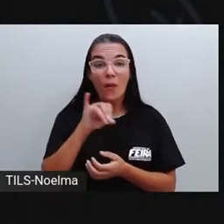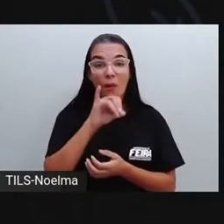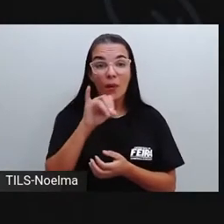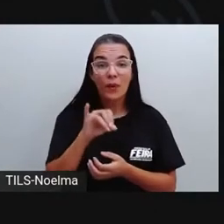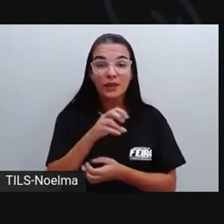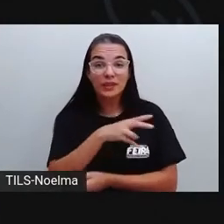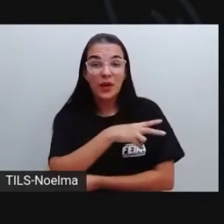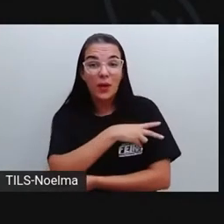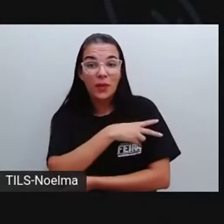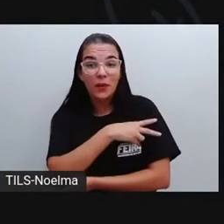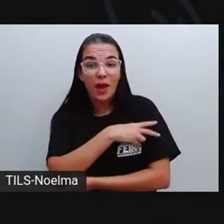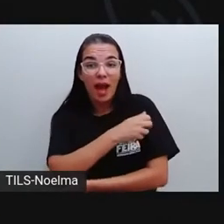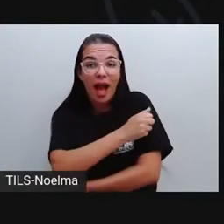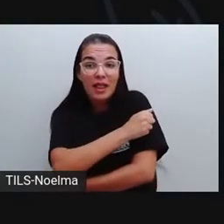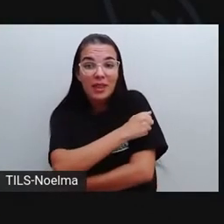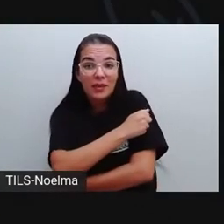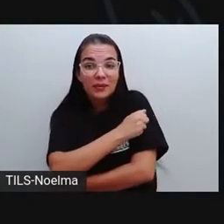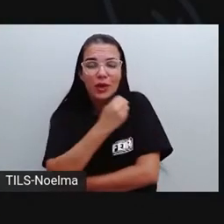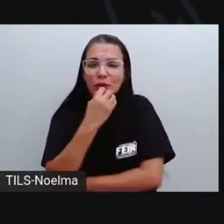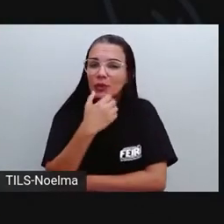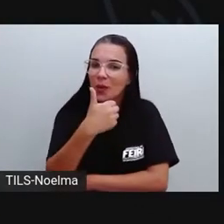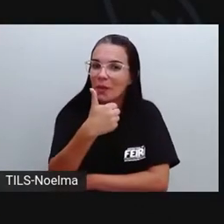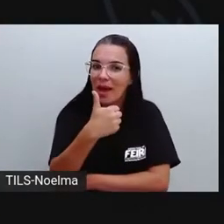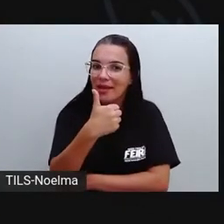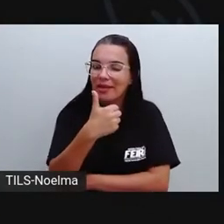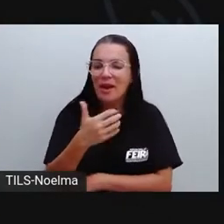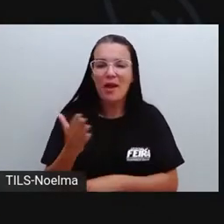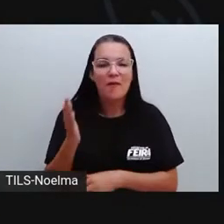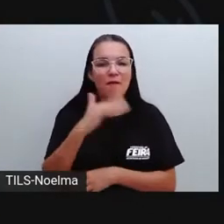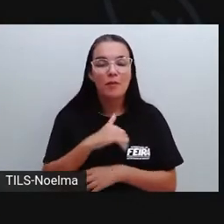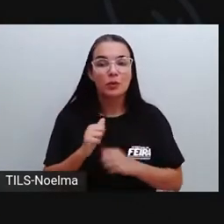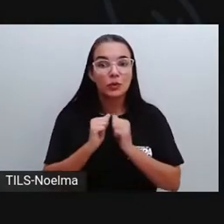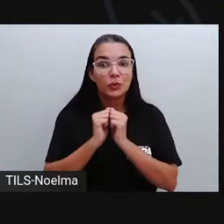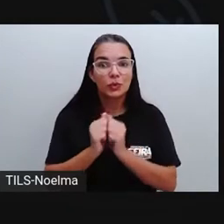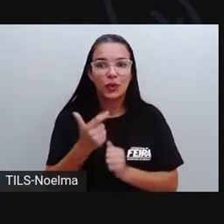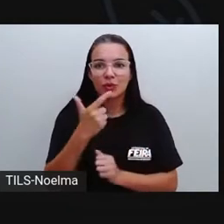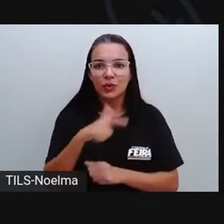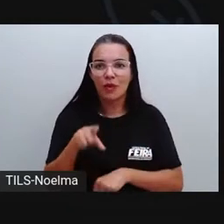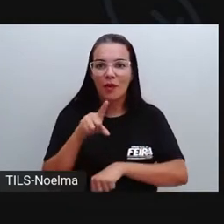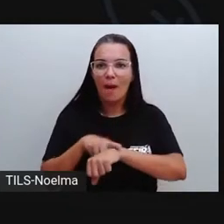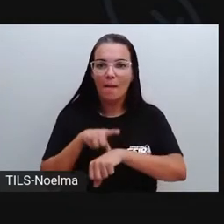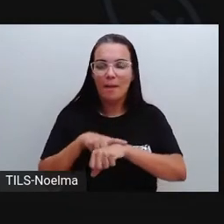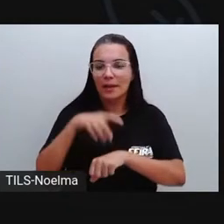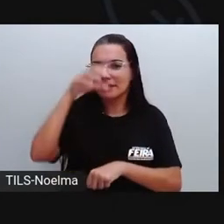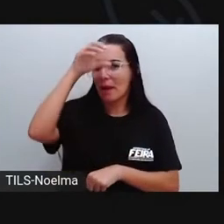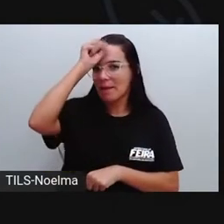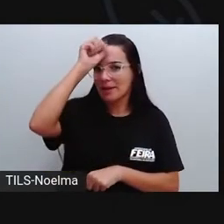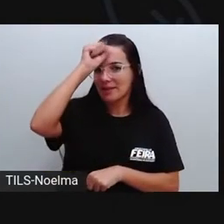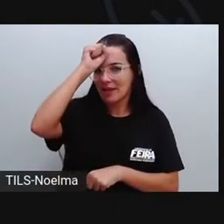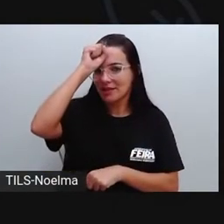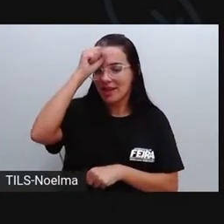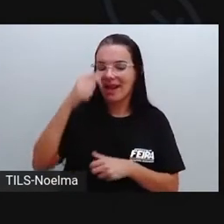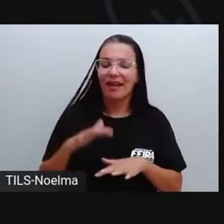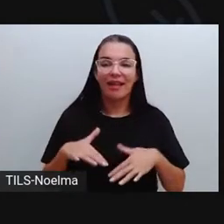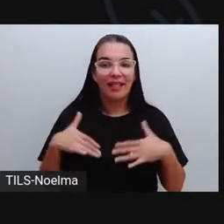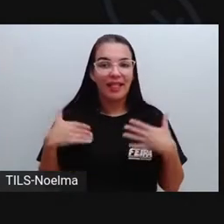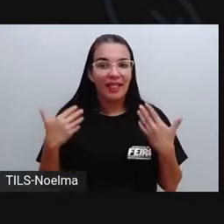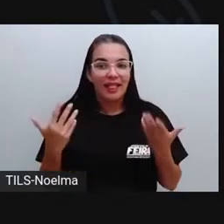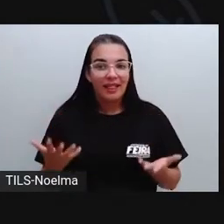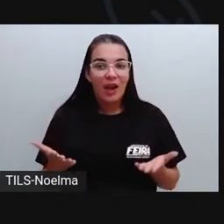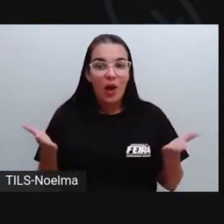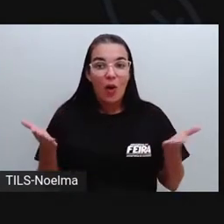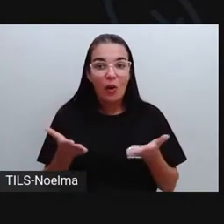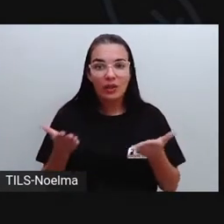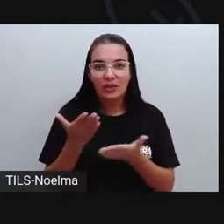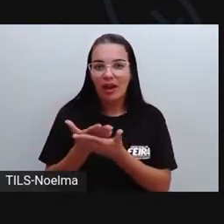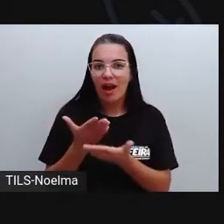Olá, segundo ano, como estão, meus amores? Vamos lá para mais um momento aí de muita aprendizagem. Então, a nossa